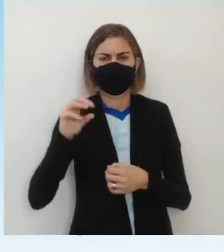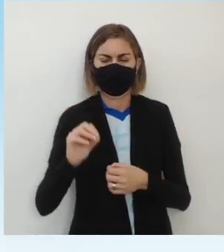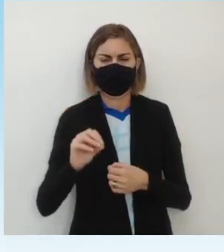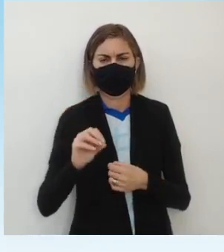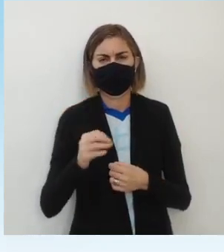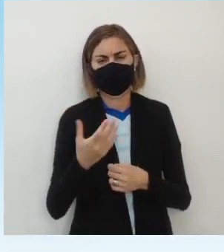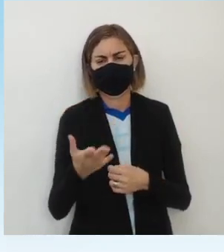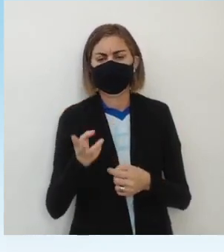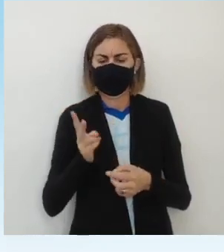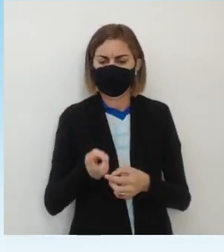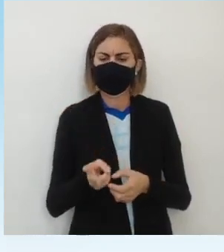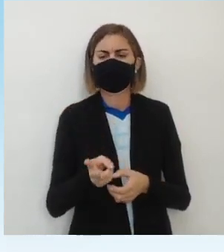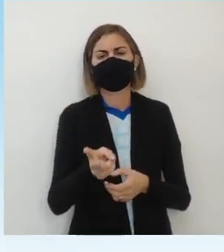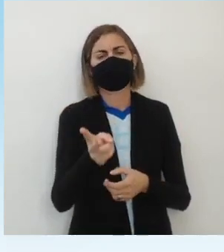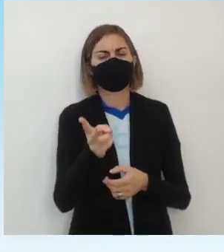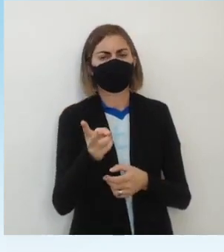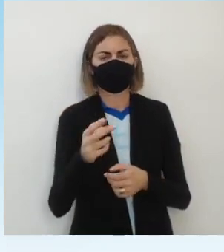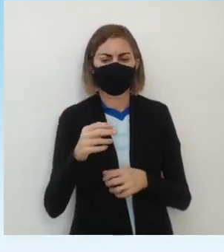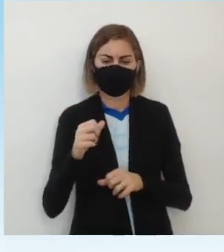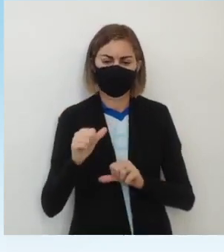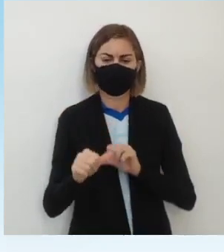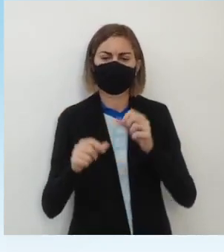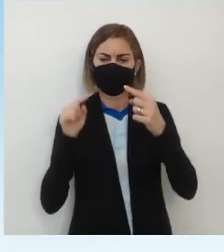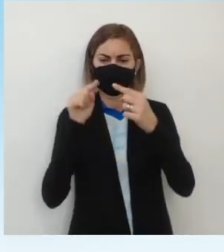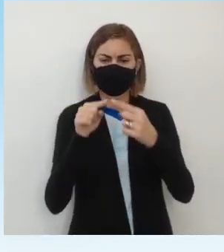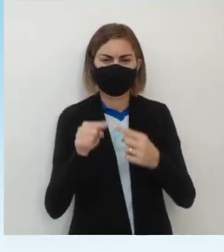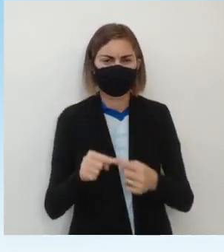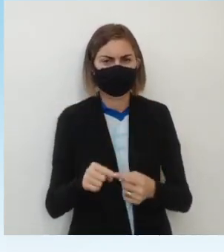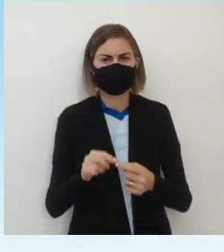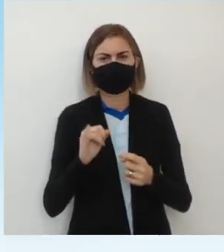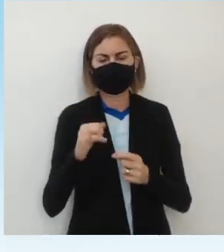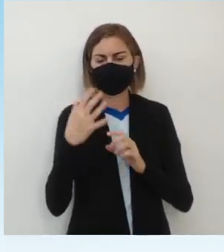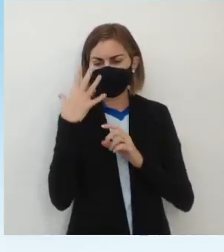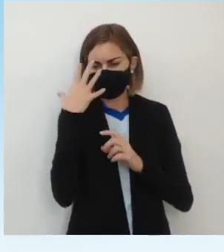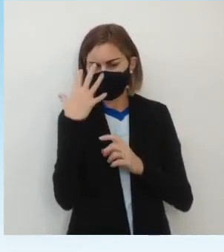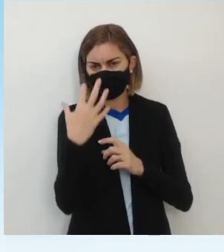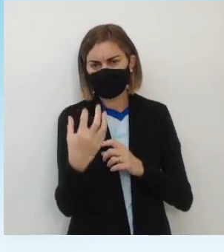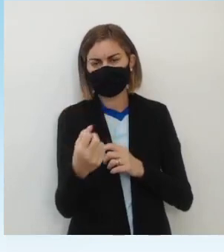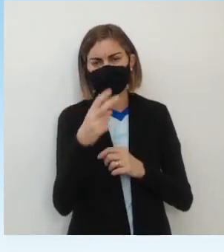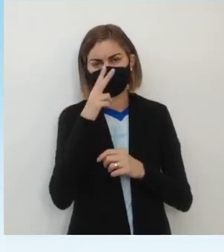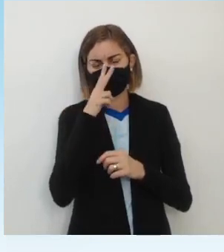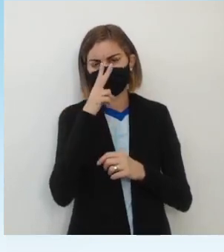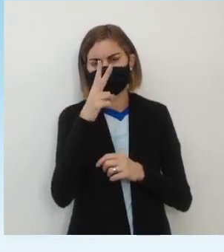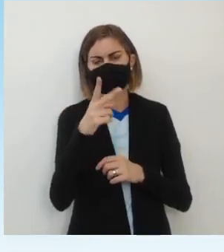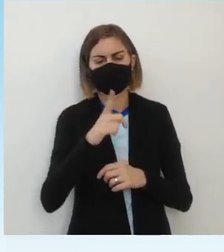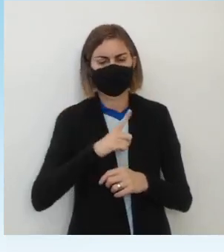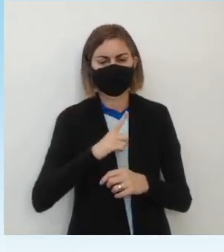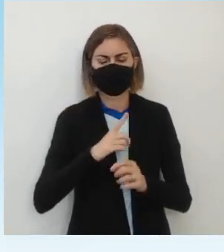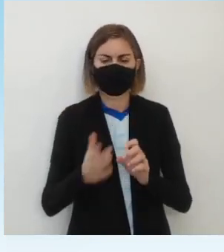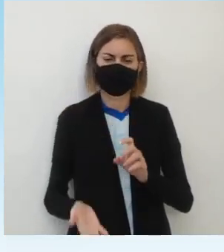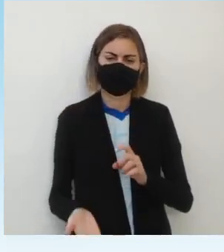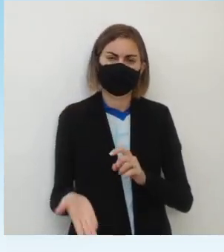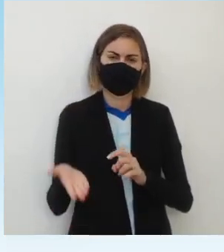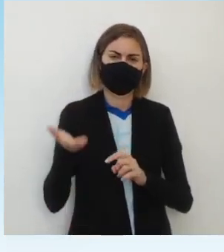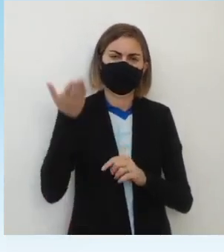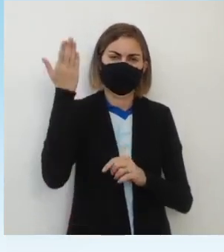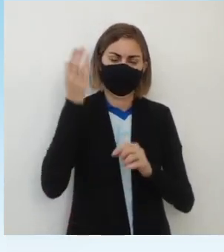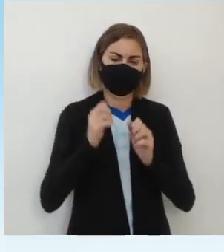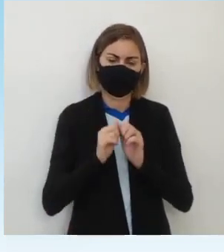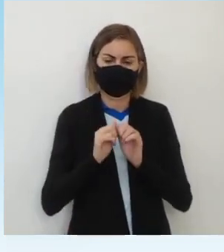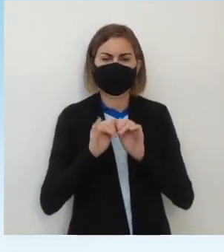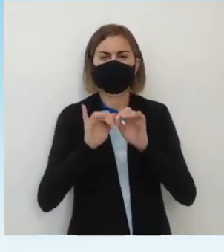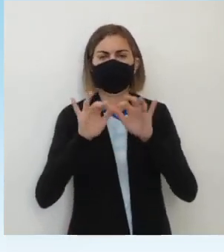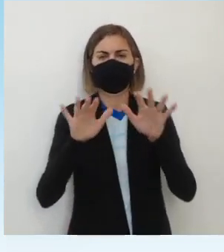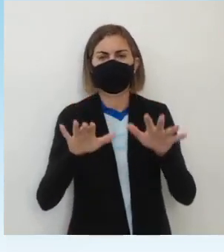eles permaneçam mutuamente ligados, se atraindo fortemente e tem uma alta temperatura de fusão e também